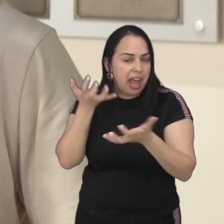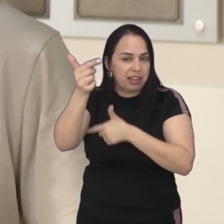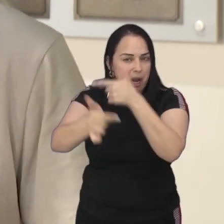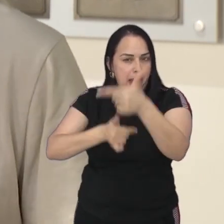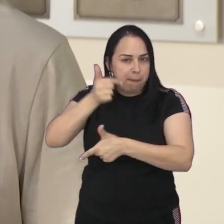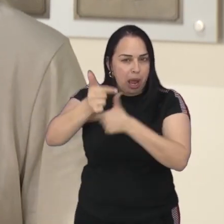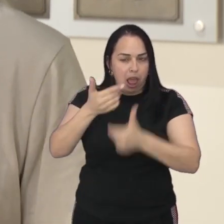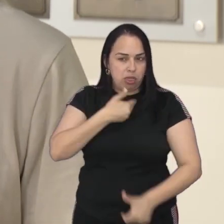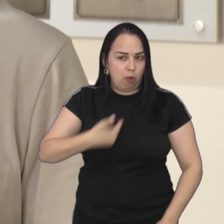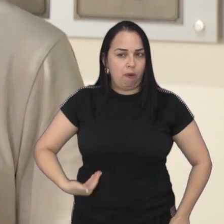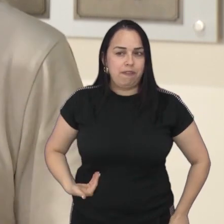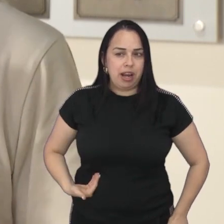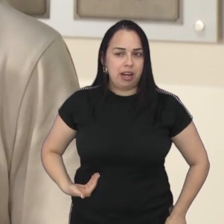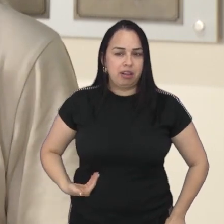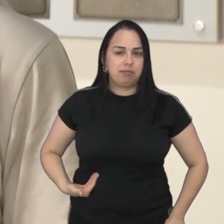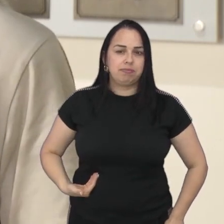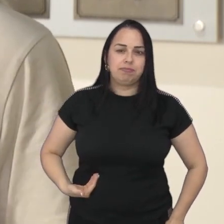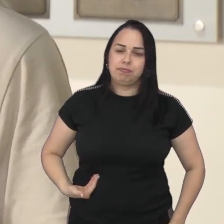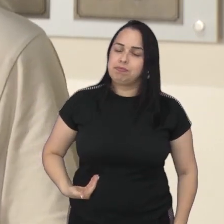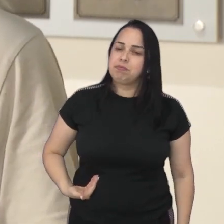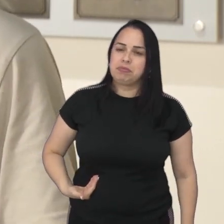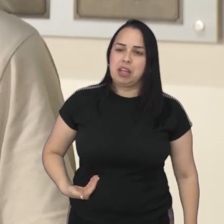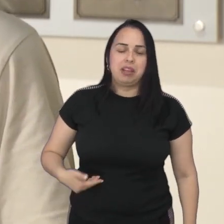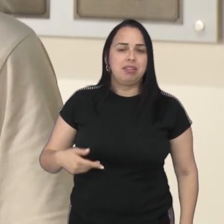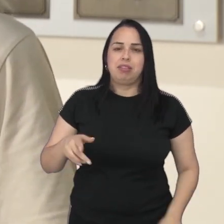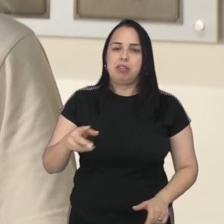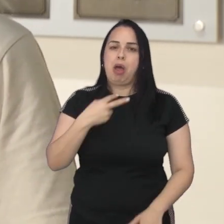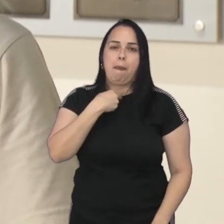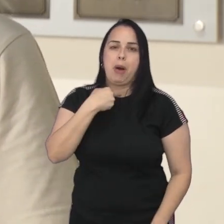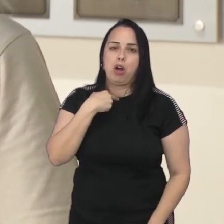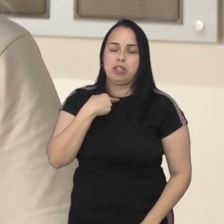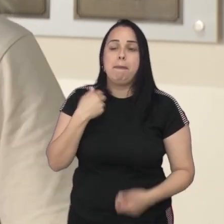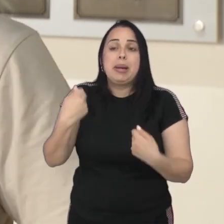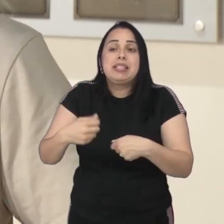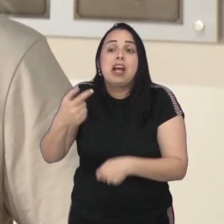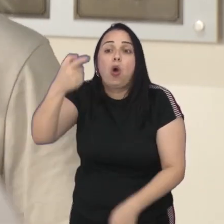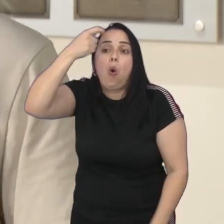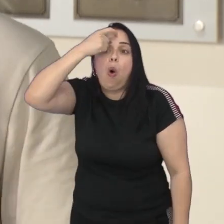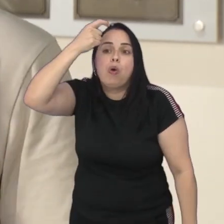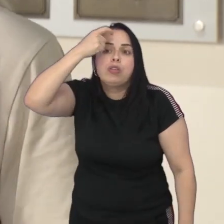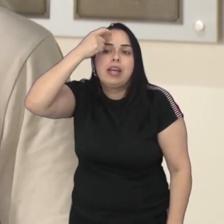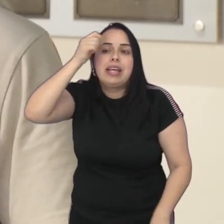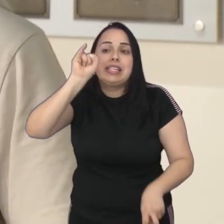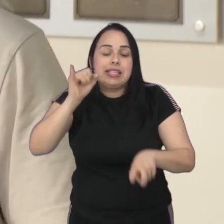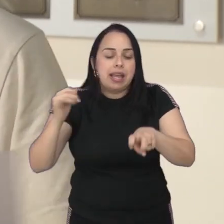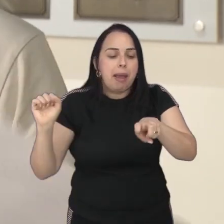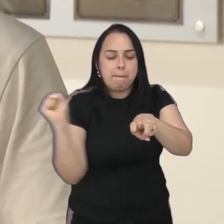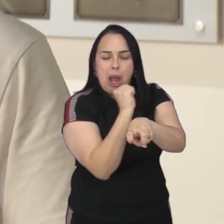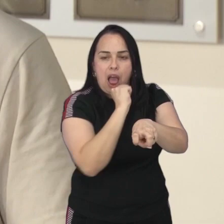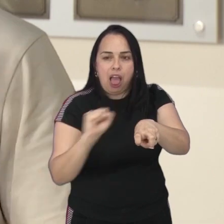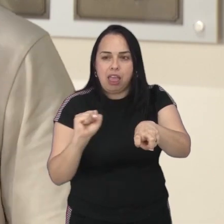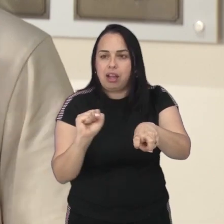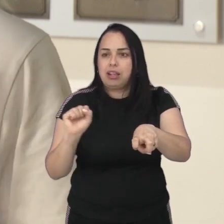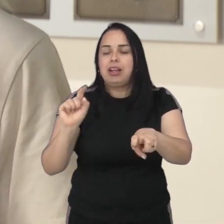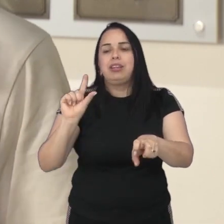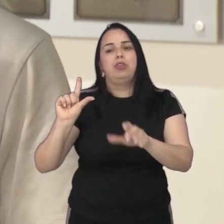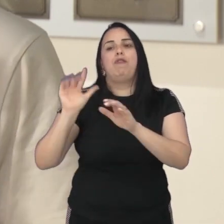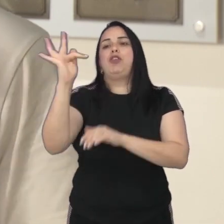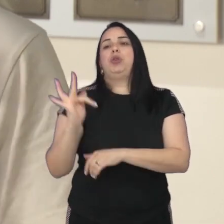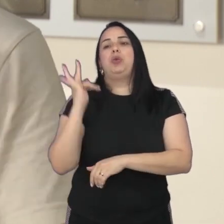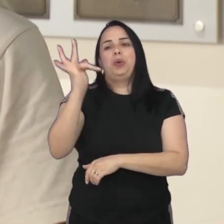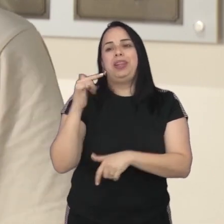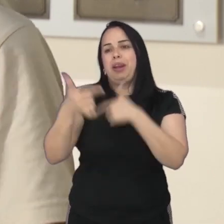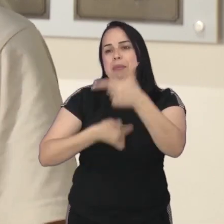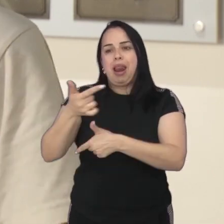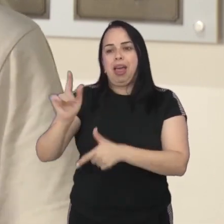em trabalhar numa repartição pública, ela tenha consciência que se ela tiver fazendo isso, ou se ela fez, ela jamais